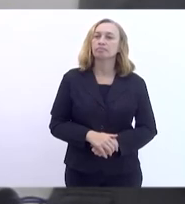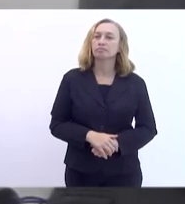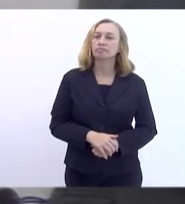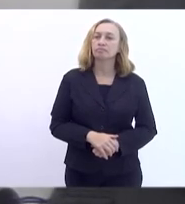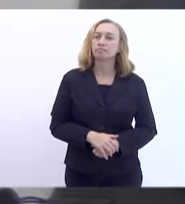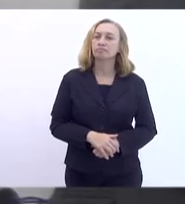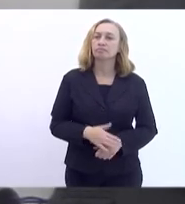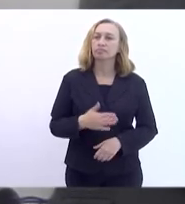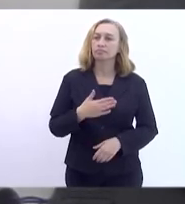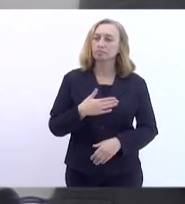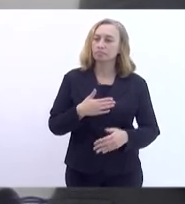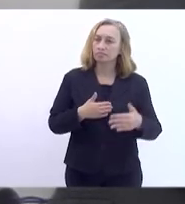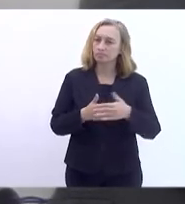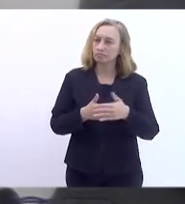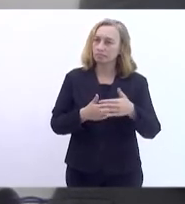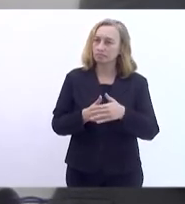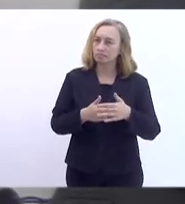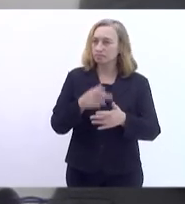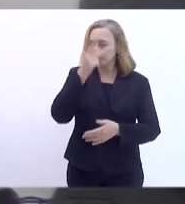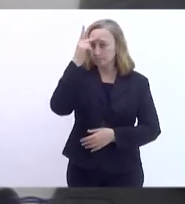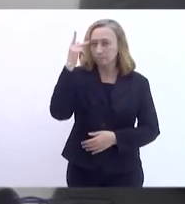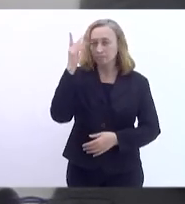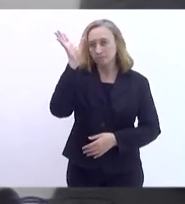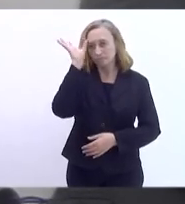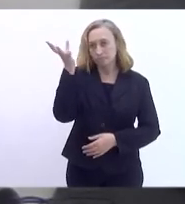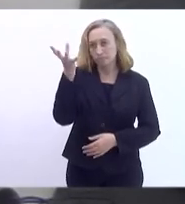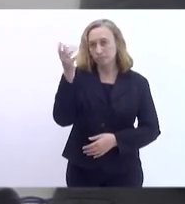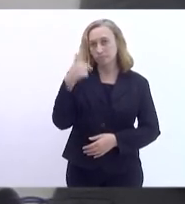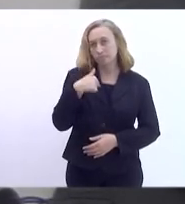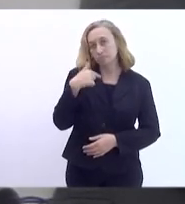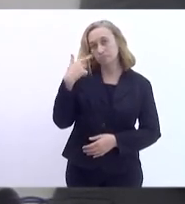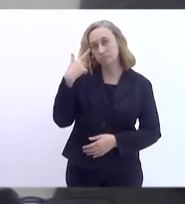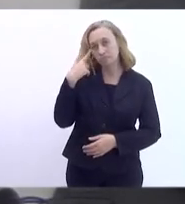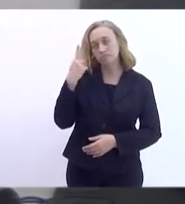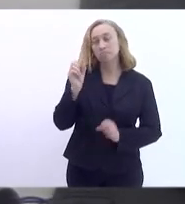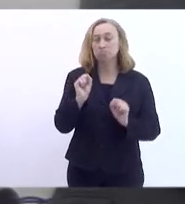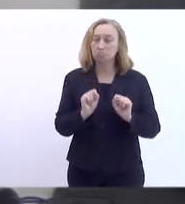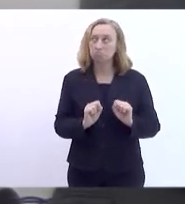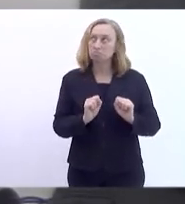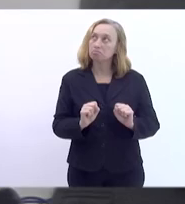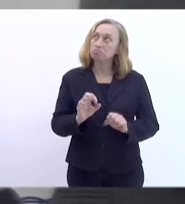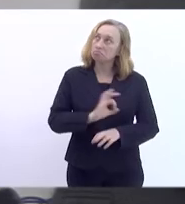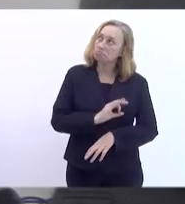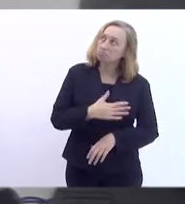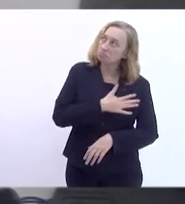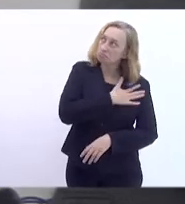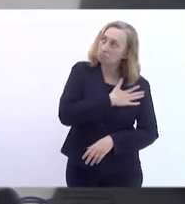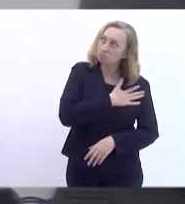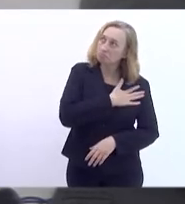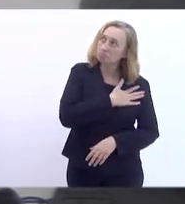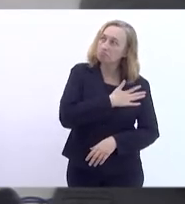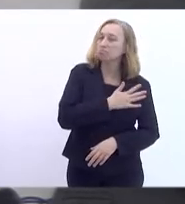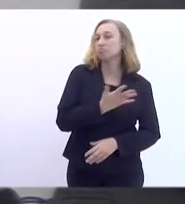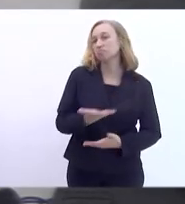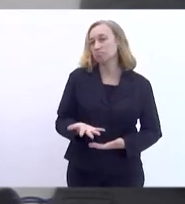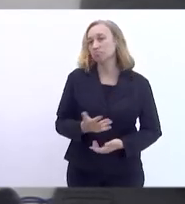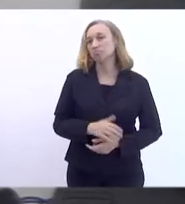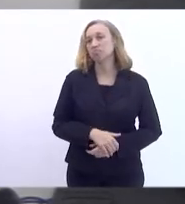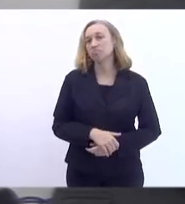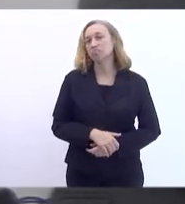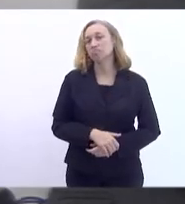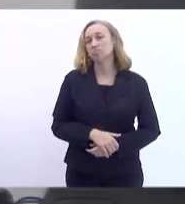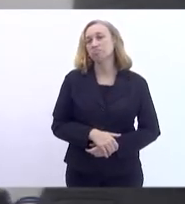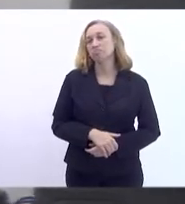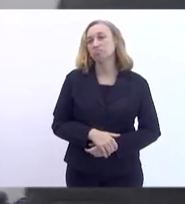nas minhas limitações pessoais foi a melhor solução que eu vejo um Grey talvez a polícia militar instruindo-o o